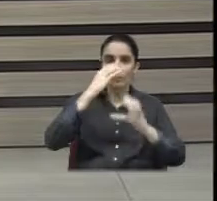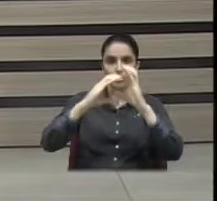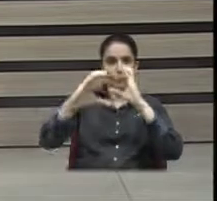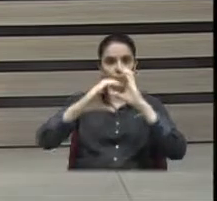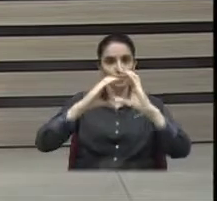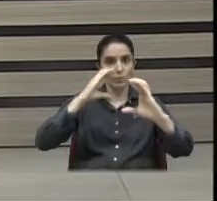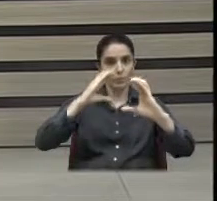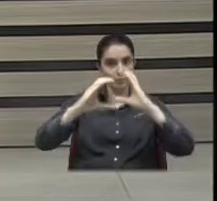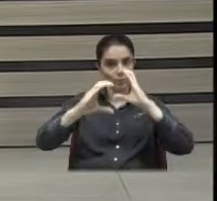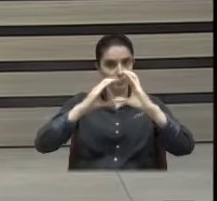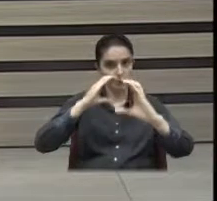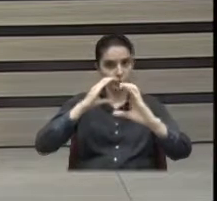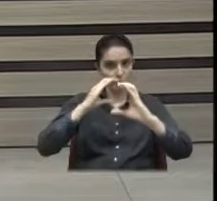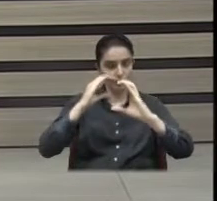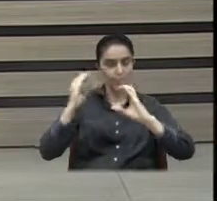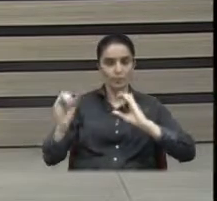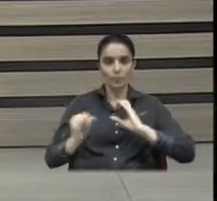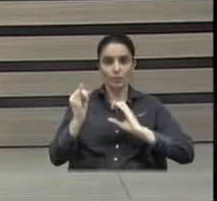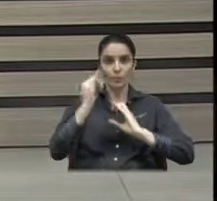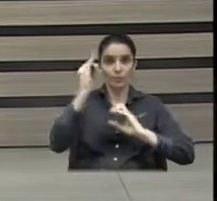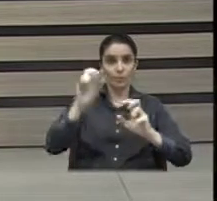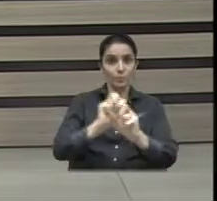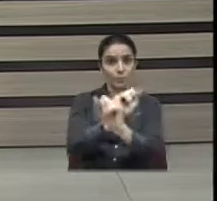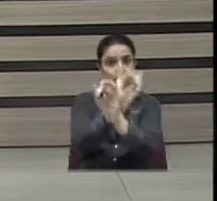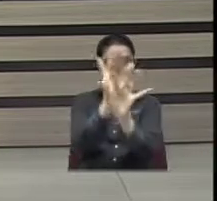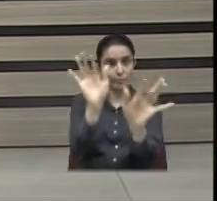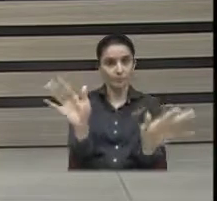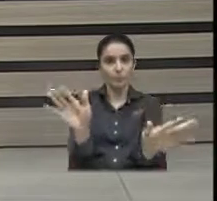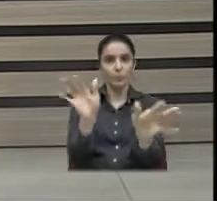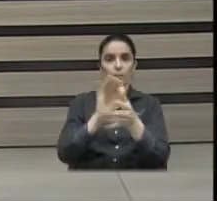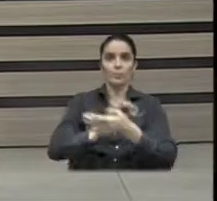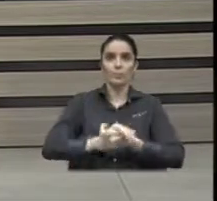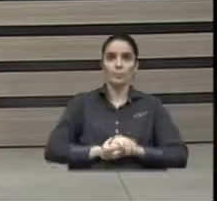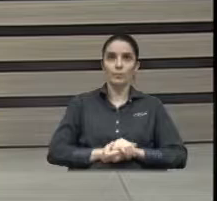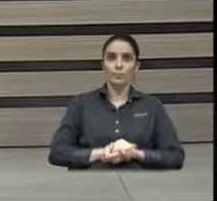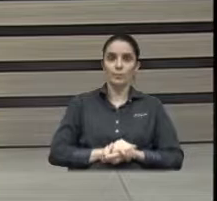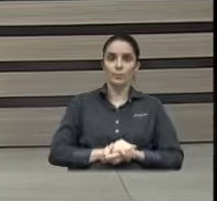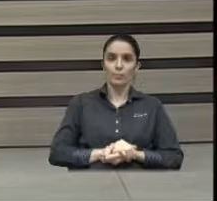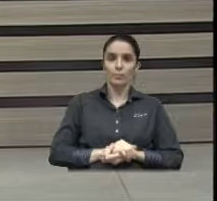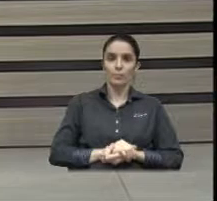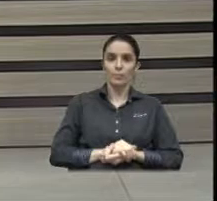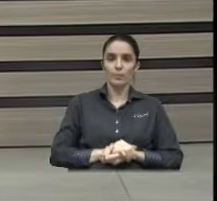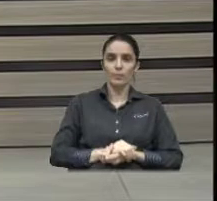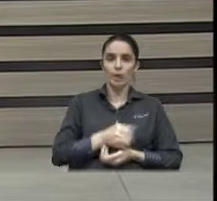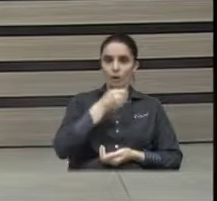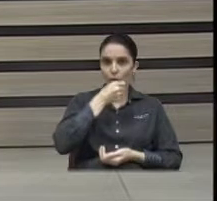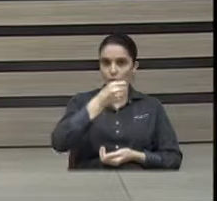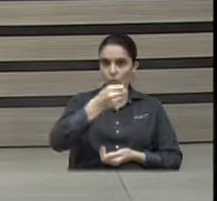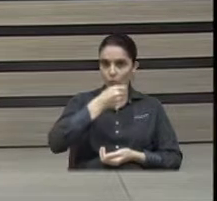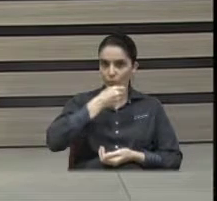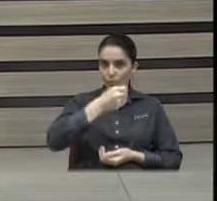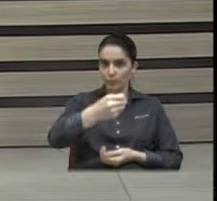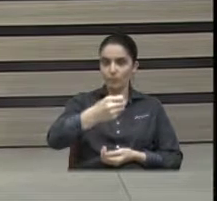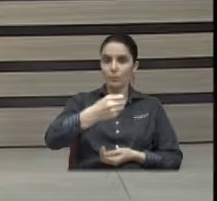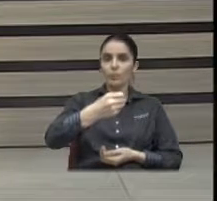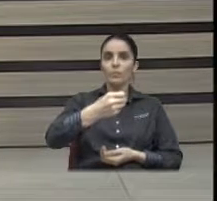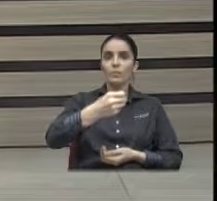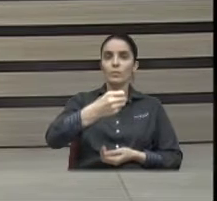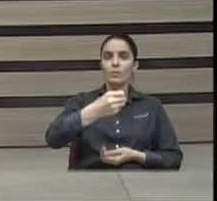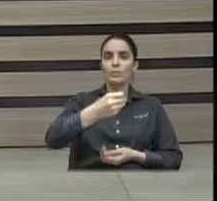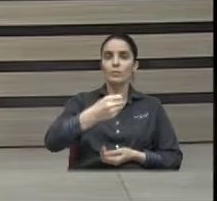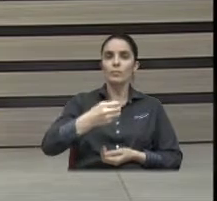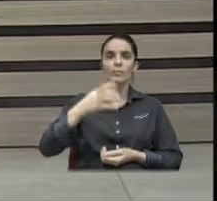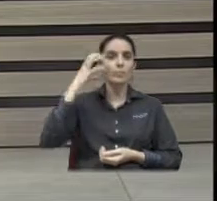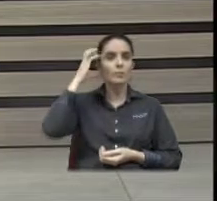de transparência, com Milton Jung, jornalista âncora do jornalismo nacional da